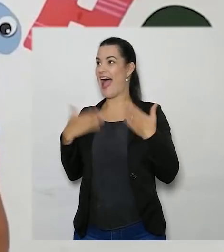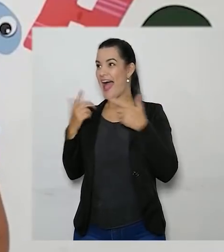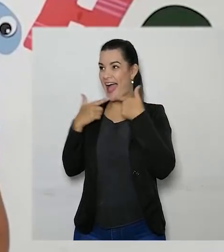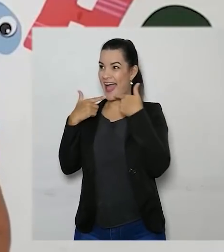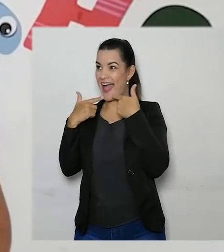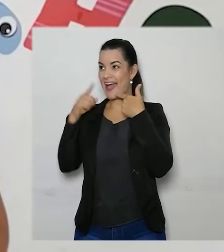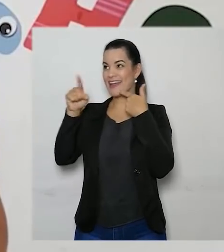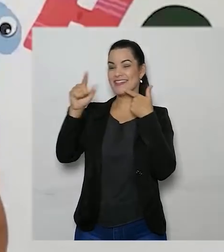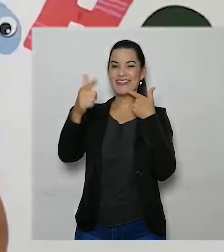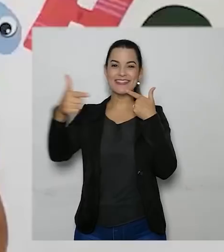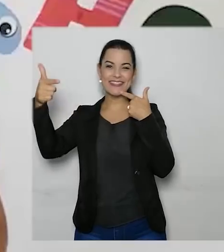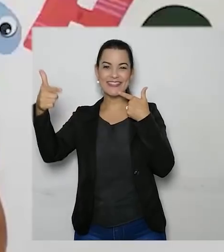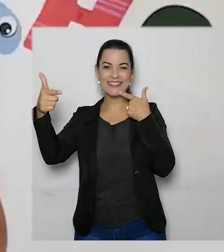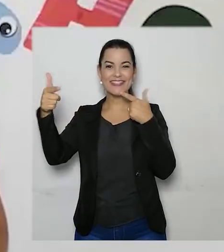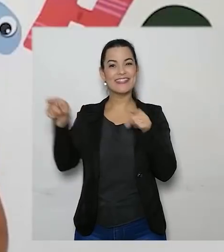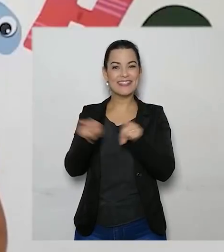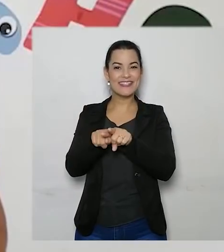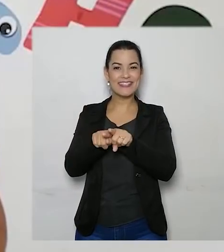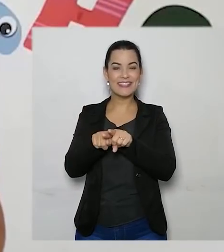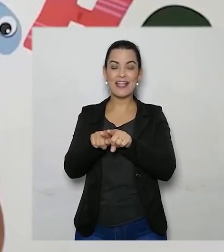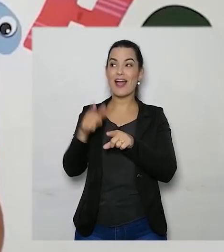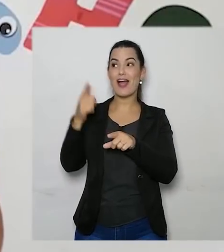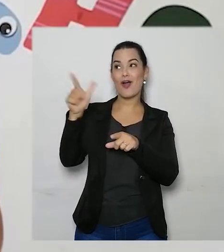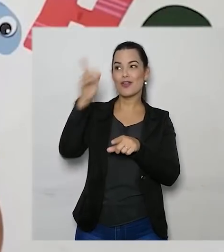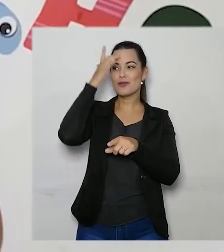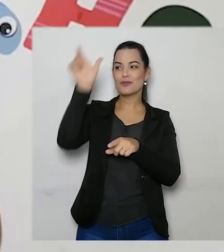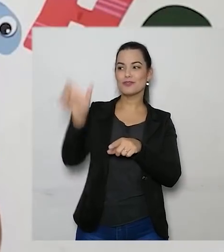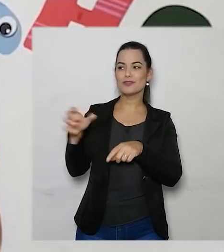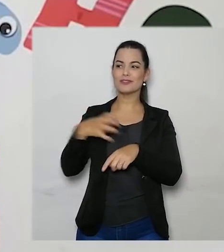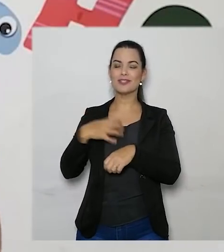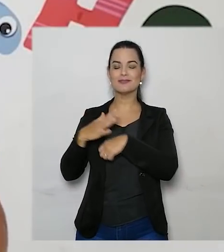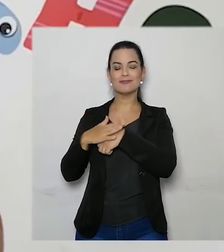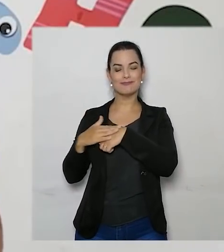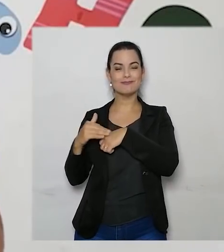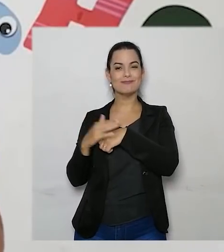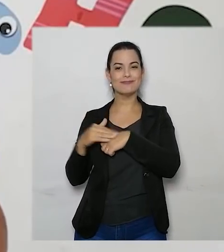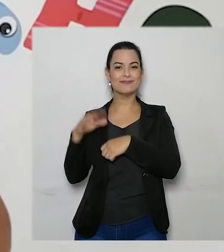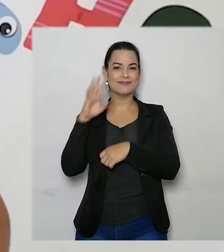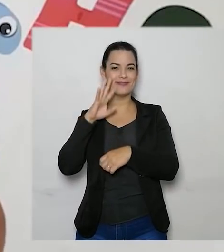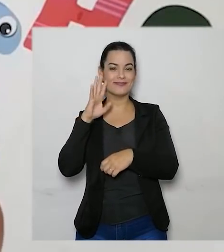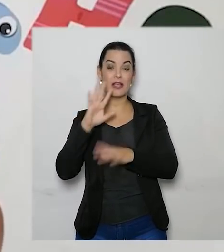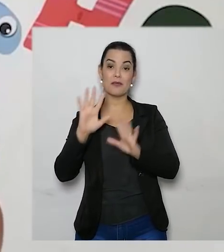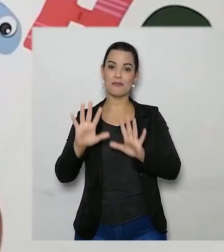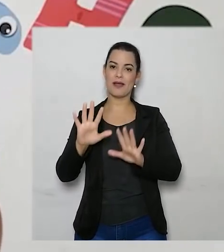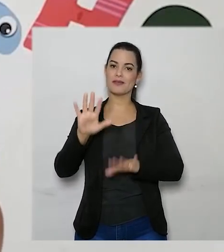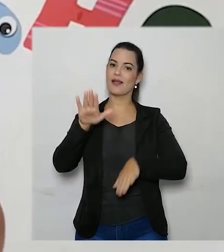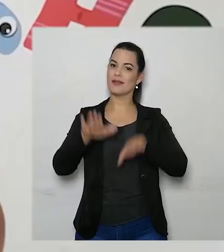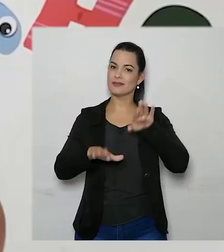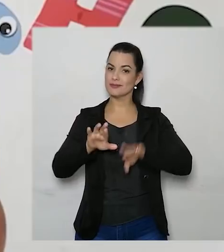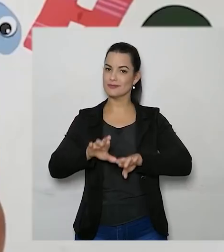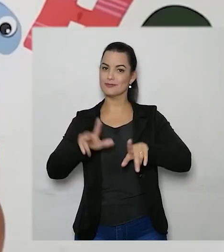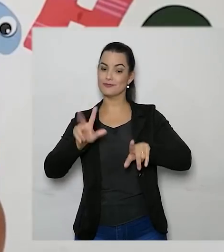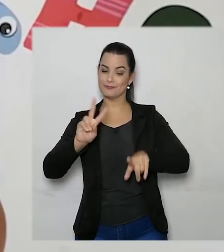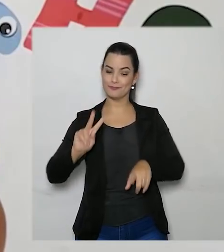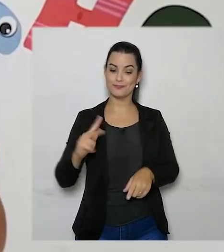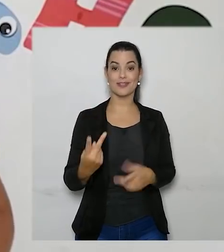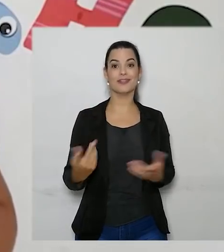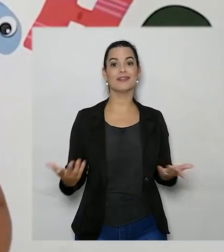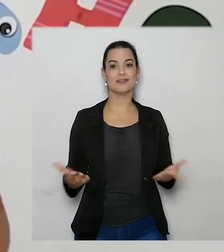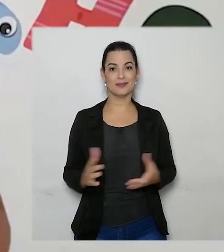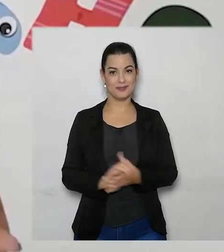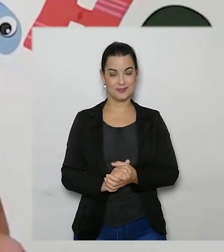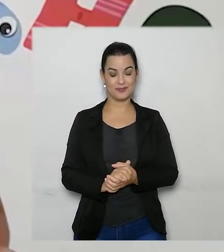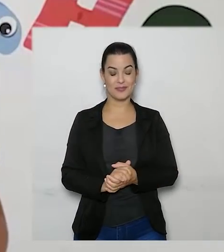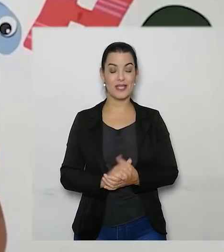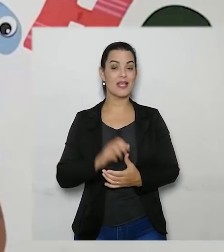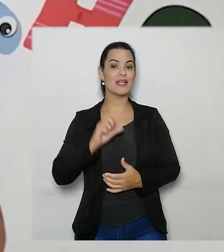conseguimos com isso consolar um pouco a outra pessoa. Mas nem sempre é assim.